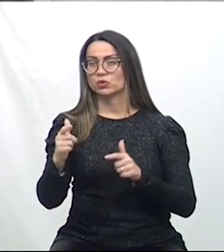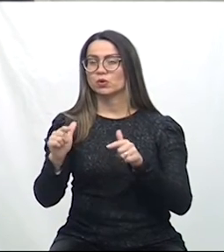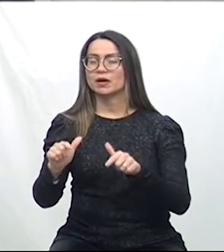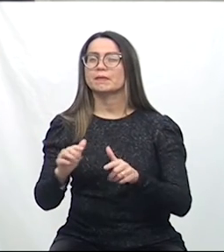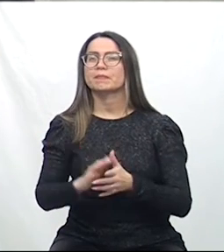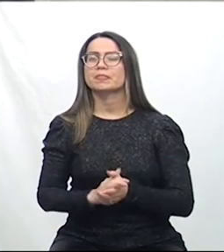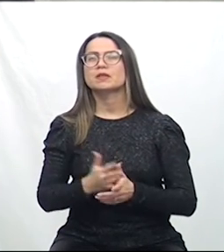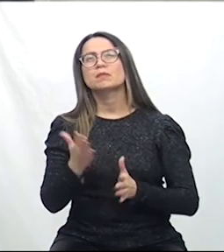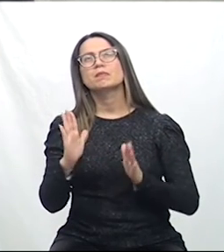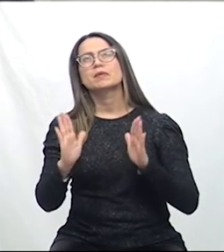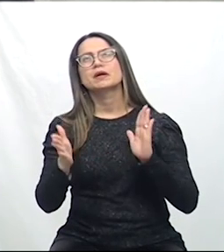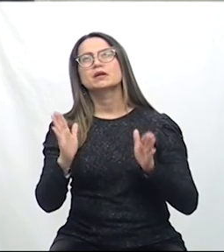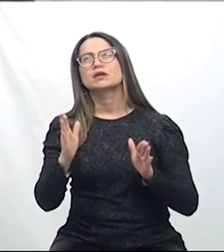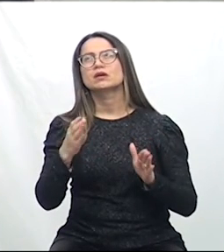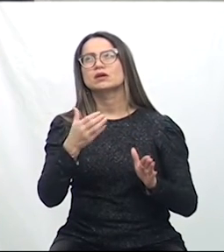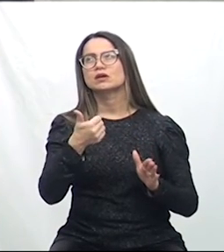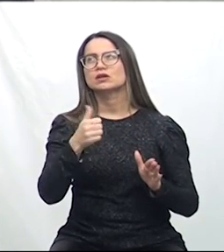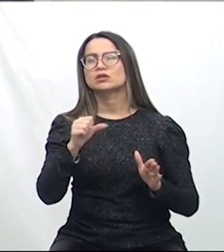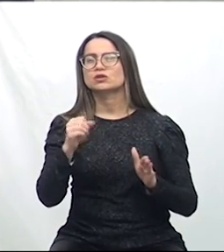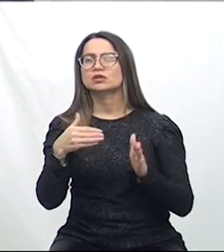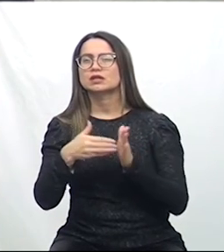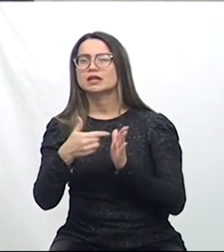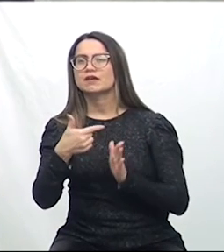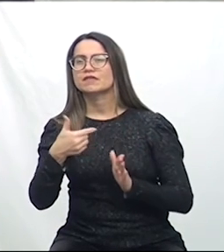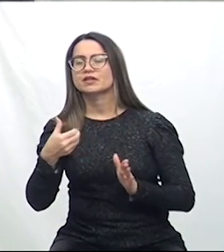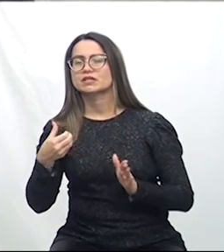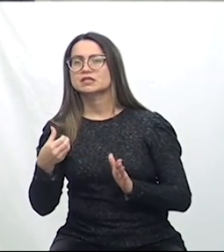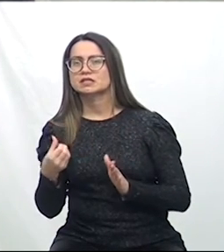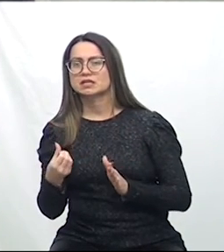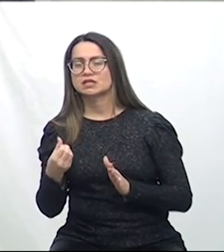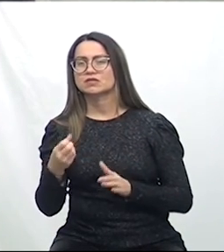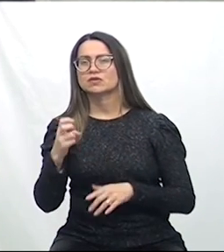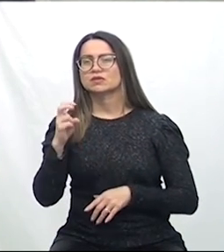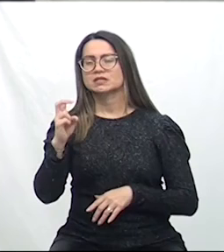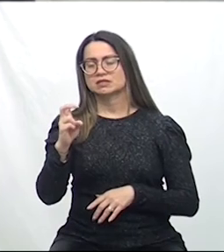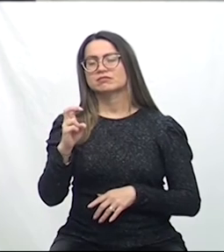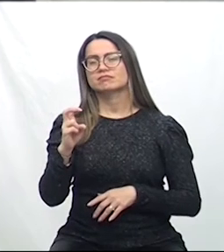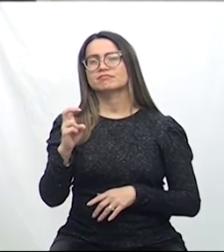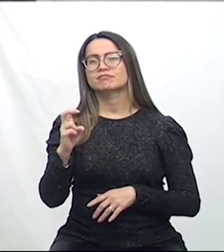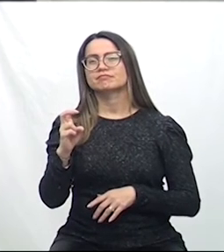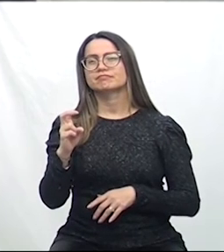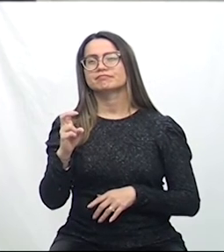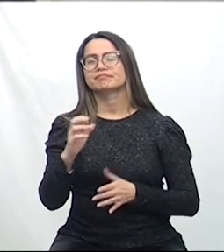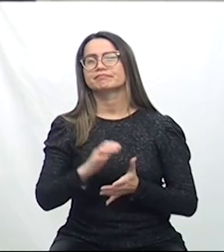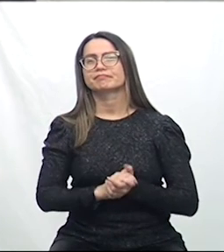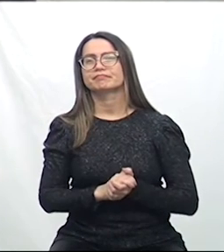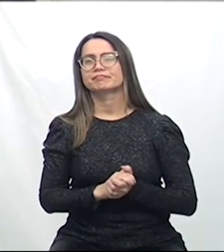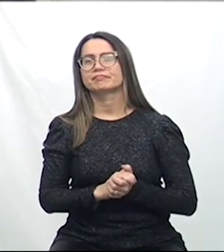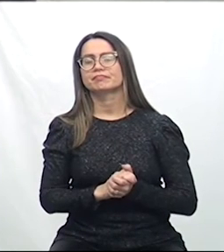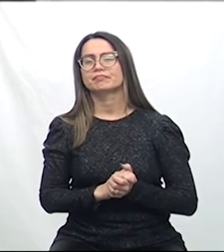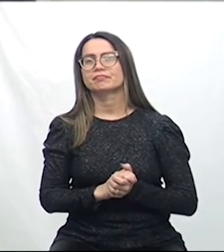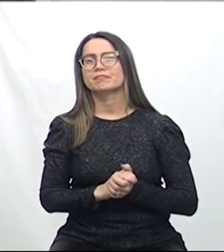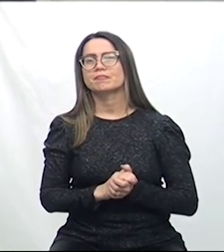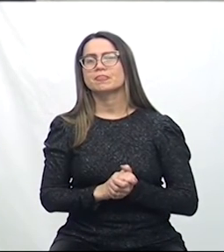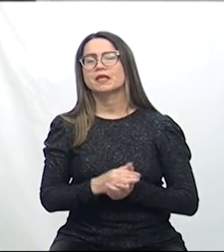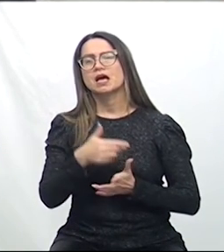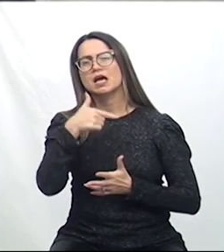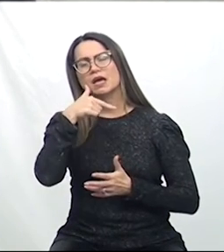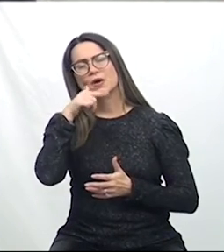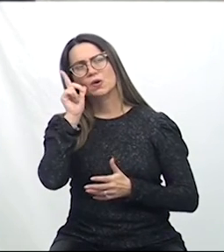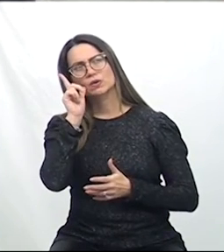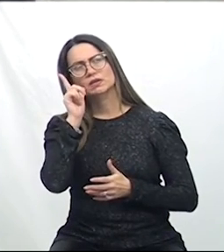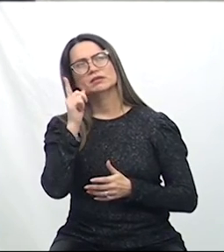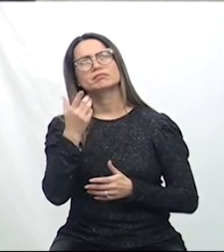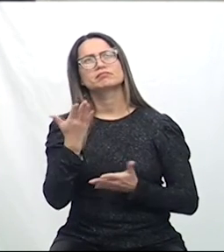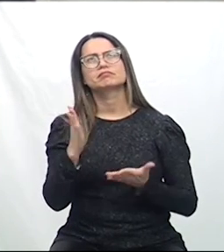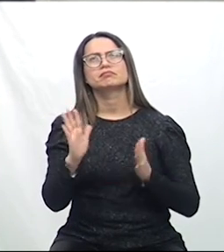dias 18 e 26, foram 5 pontos em 9, com a quarta colocação feminina. Por fim, no FID Open, entre 1º